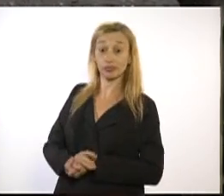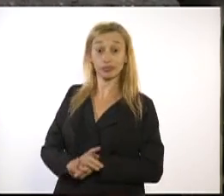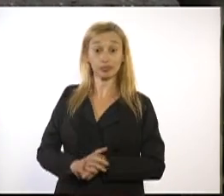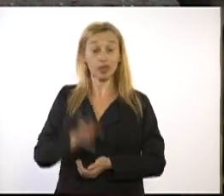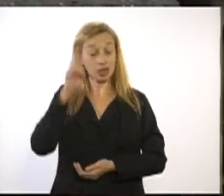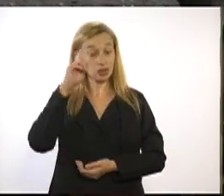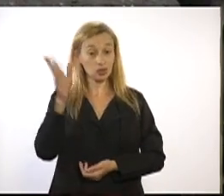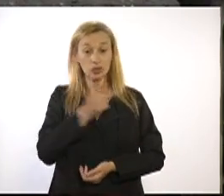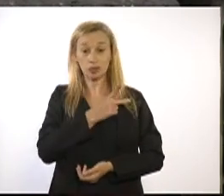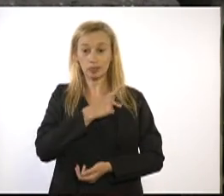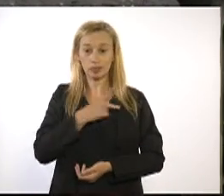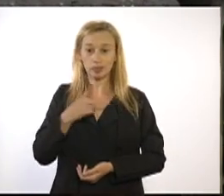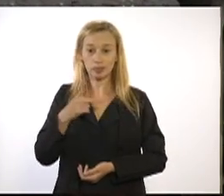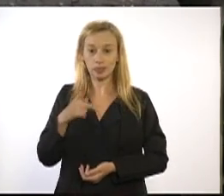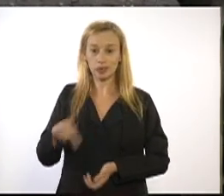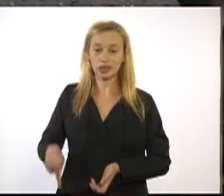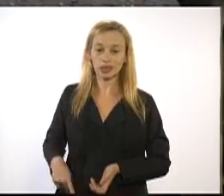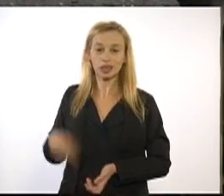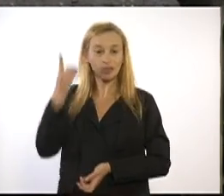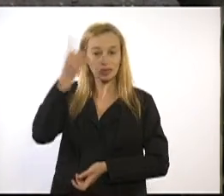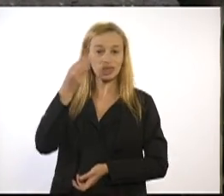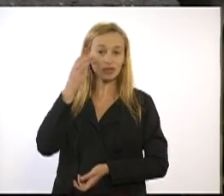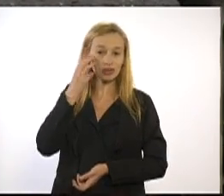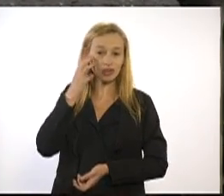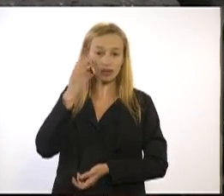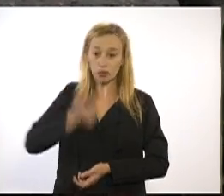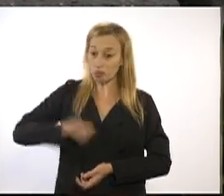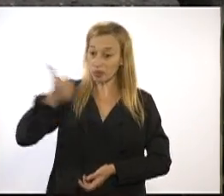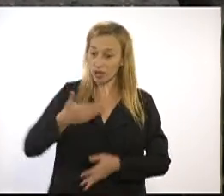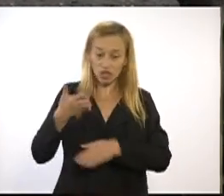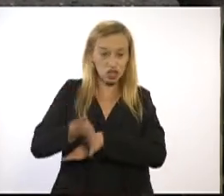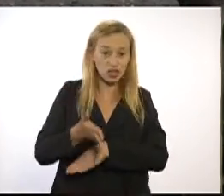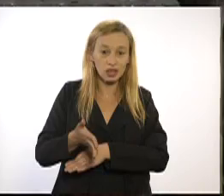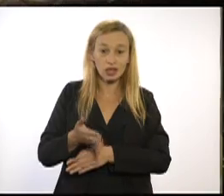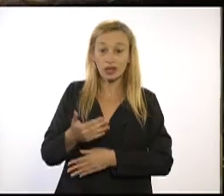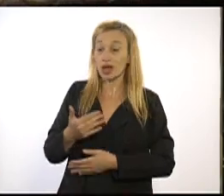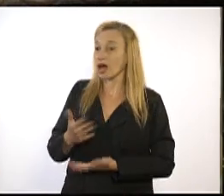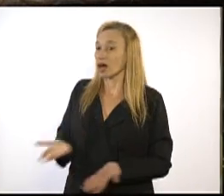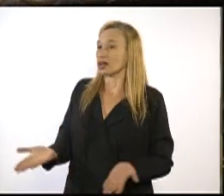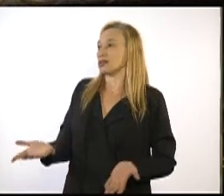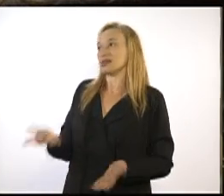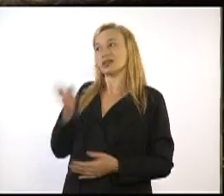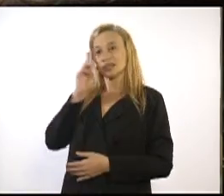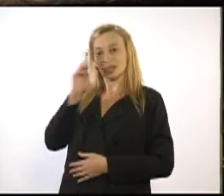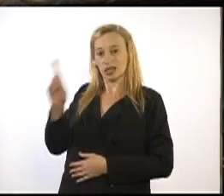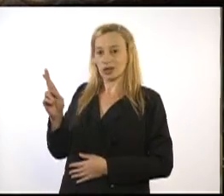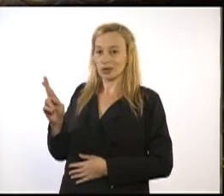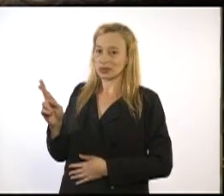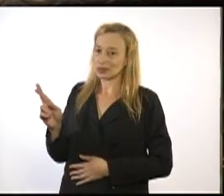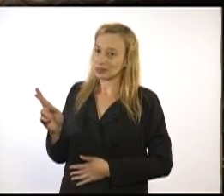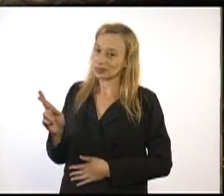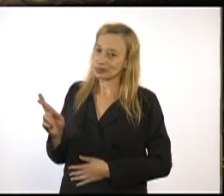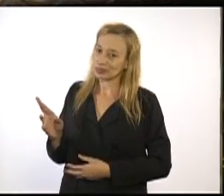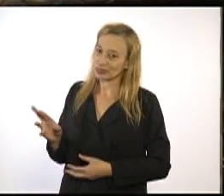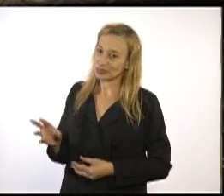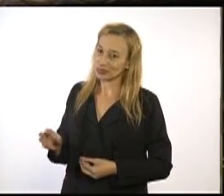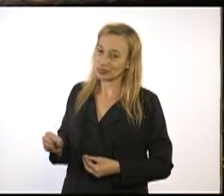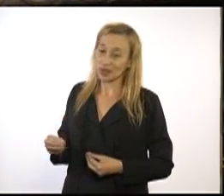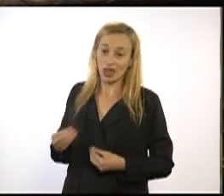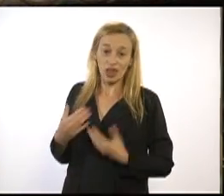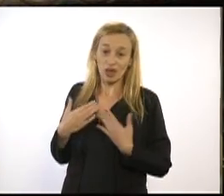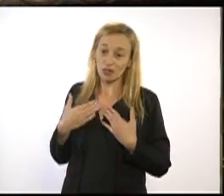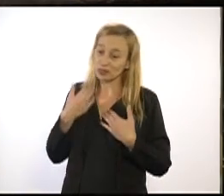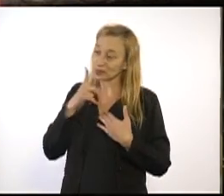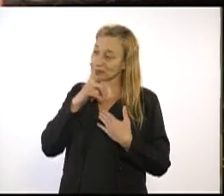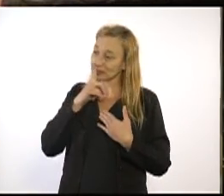Deputado Waldeck hoje foi mais rápido no gatilho. Não, senhor. Eu me rendi à vitória da Viradouro. Muito